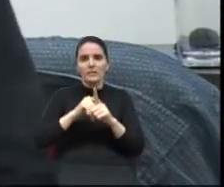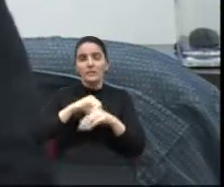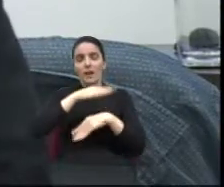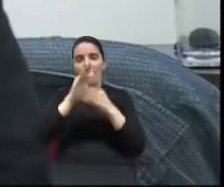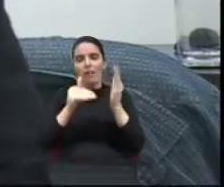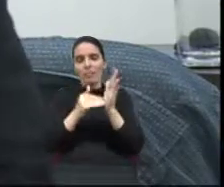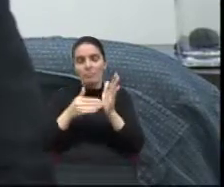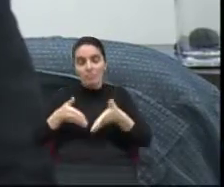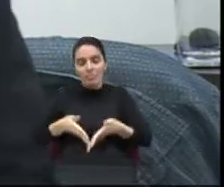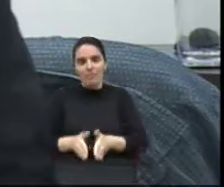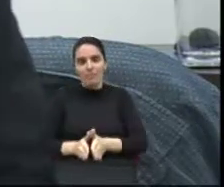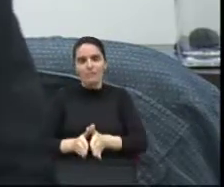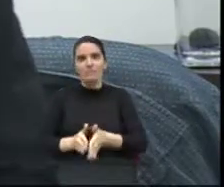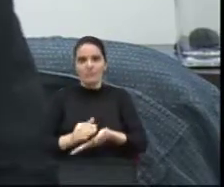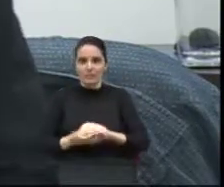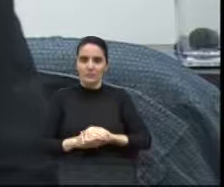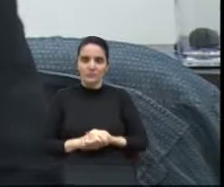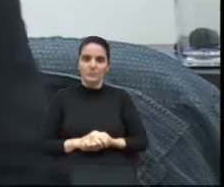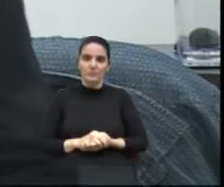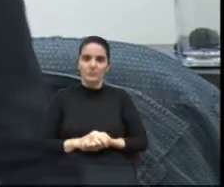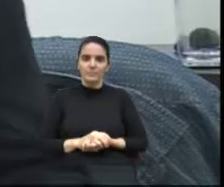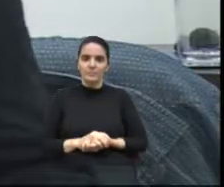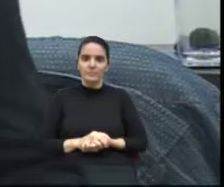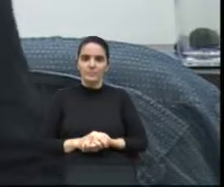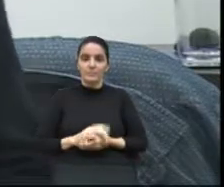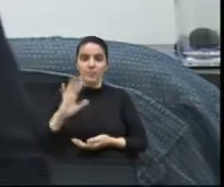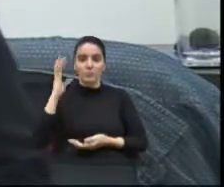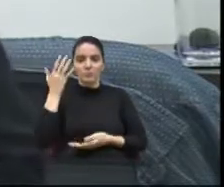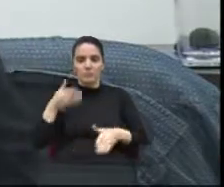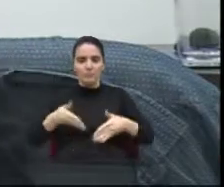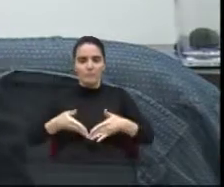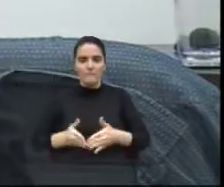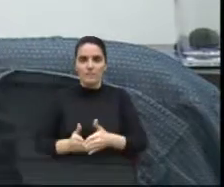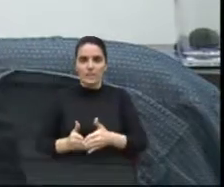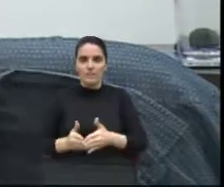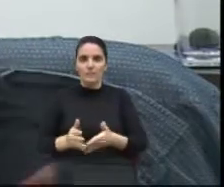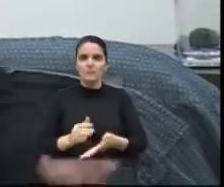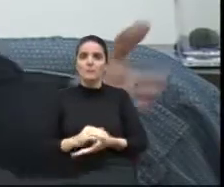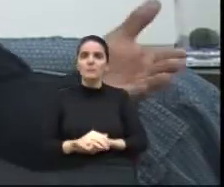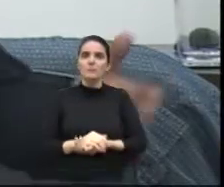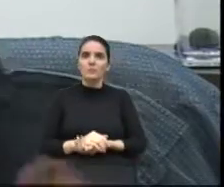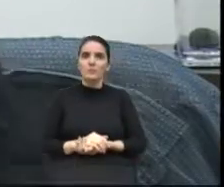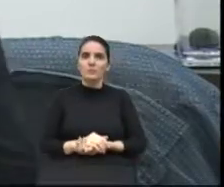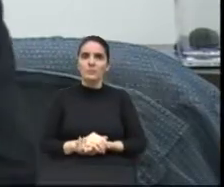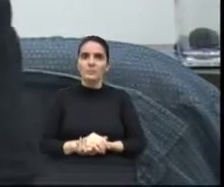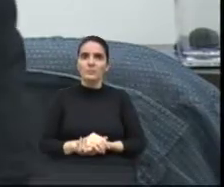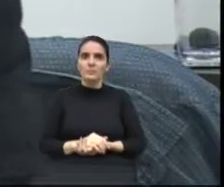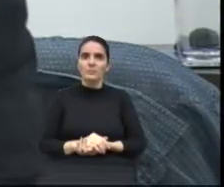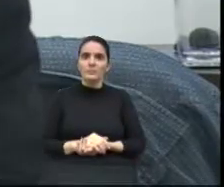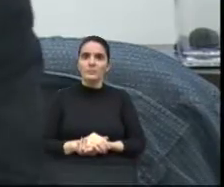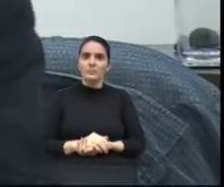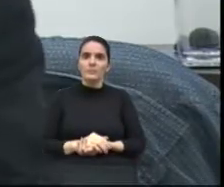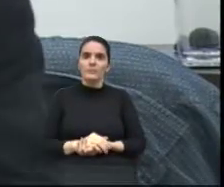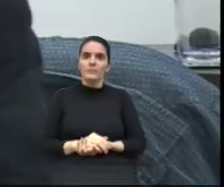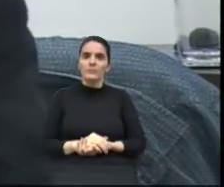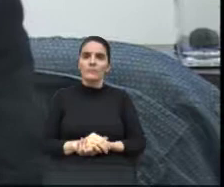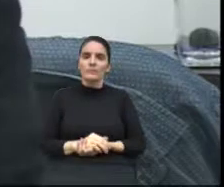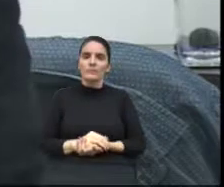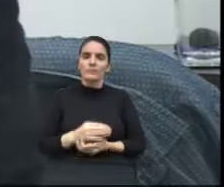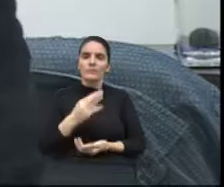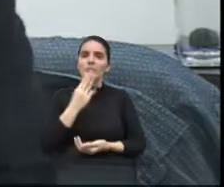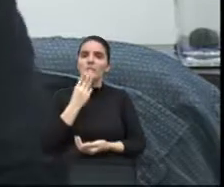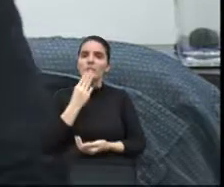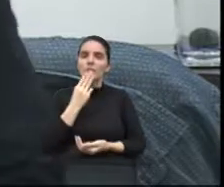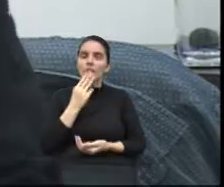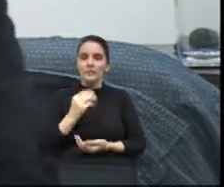E na hora de fazer o parto, vereador Marcelo, a vossa esposa, doutora Sandra, esteve